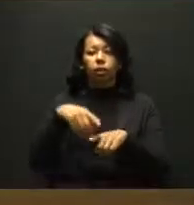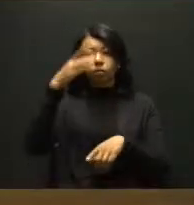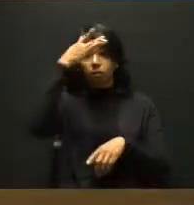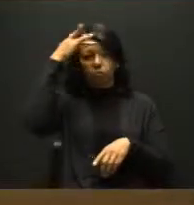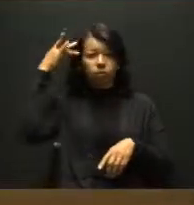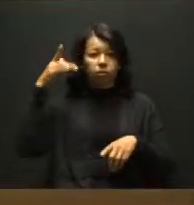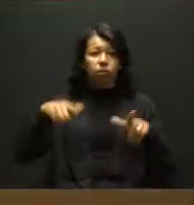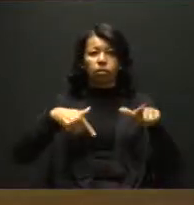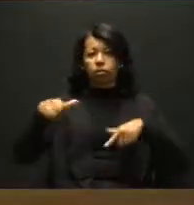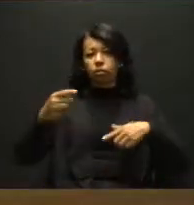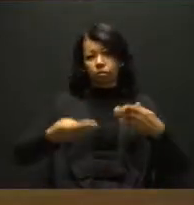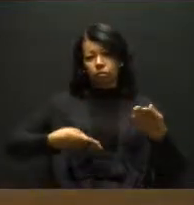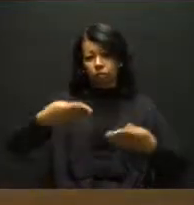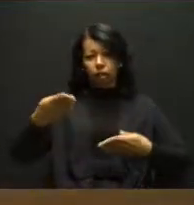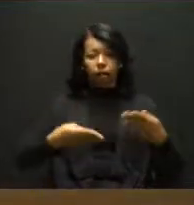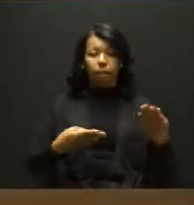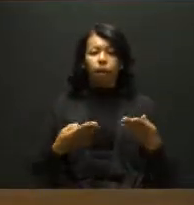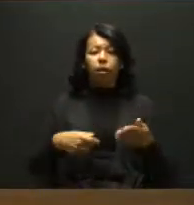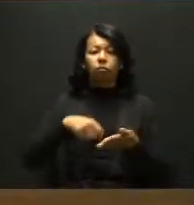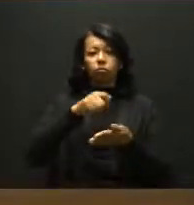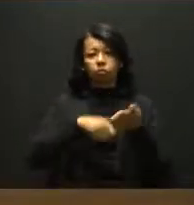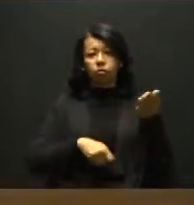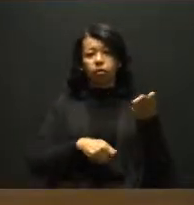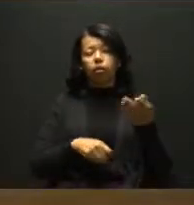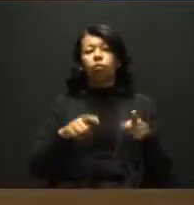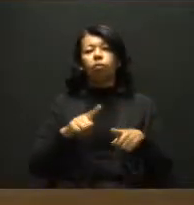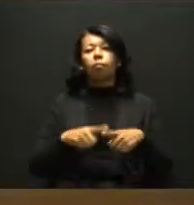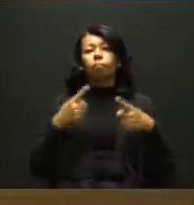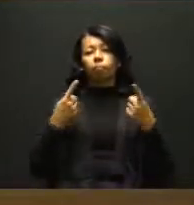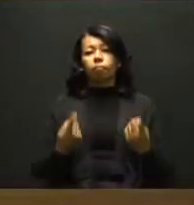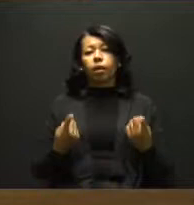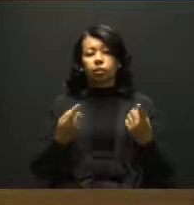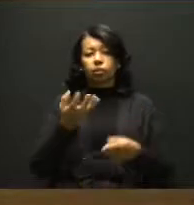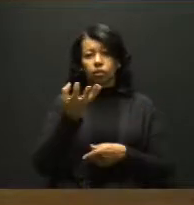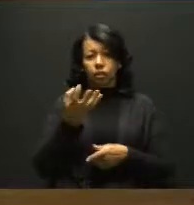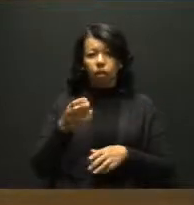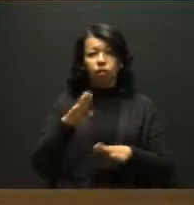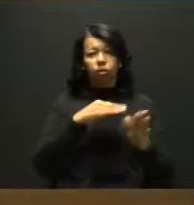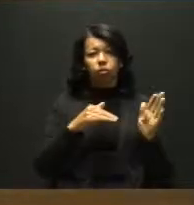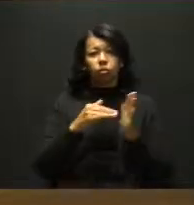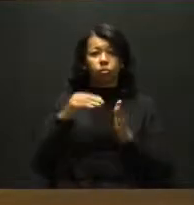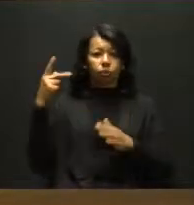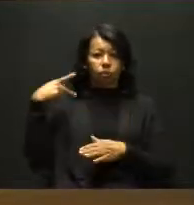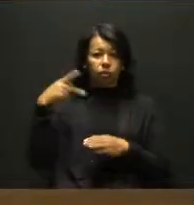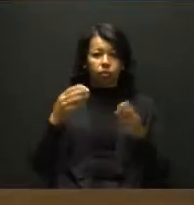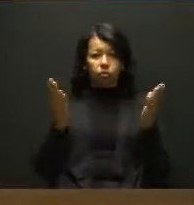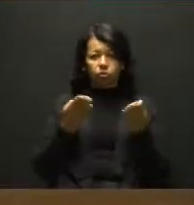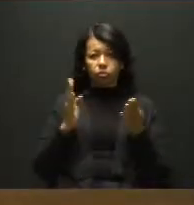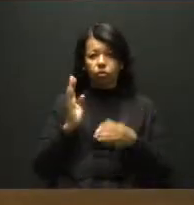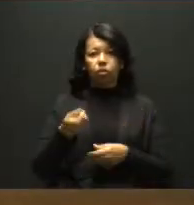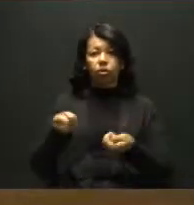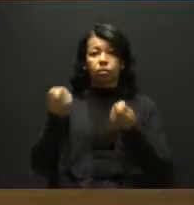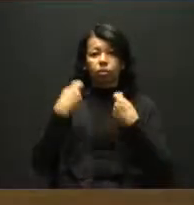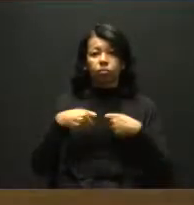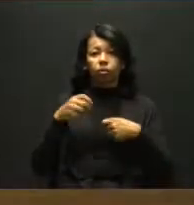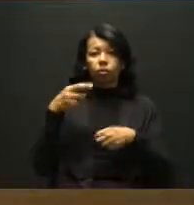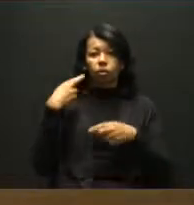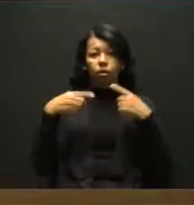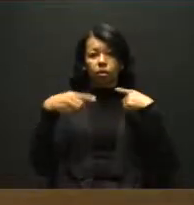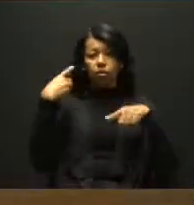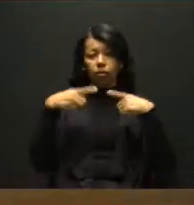merendeiras no caso que está embutido nesse contrato mas a gente quer todos os vereadores hoje acho que já recebeu reclamação que